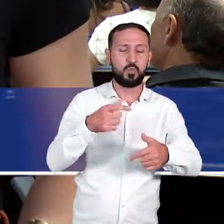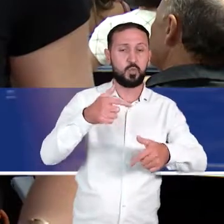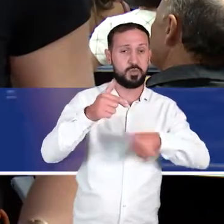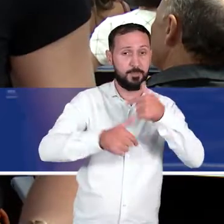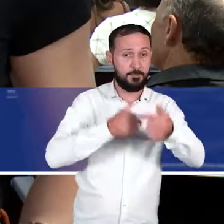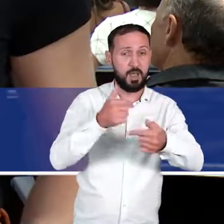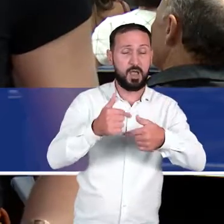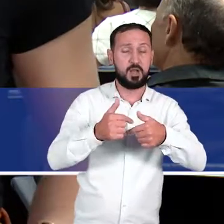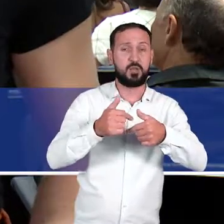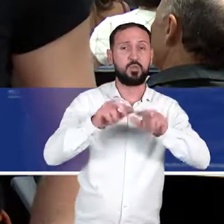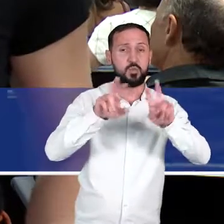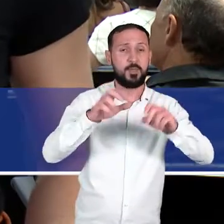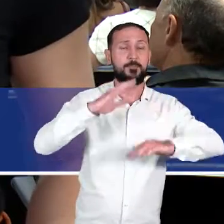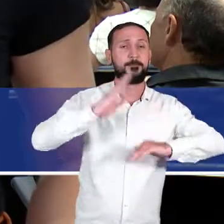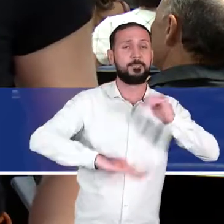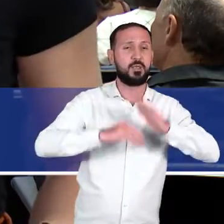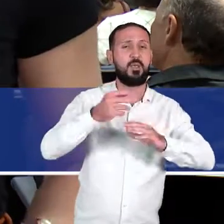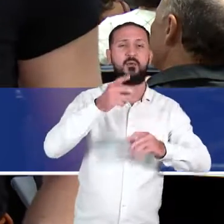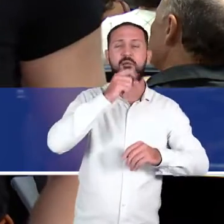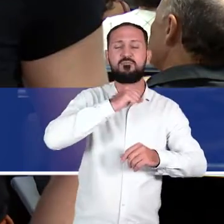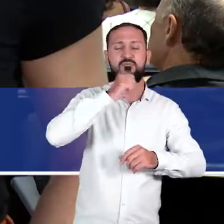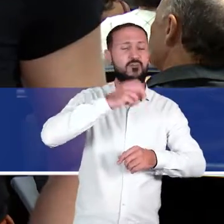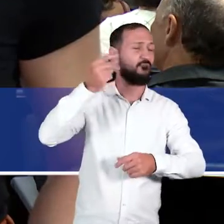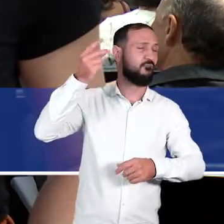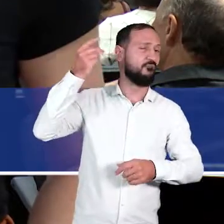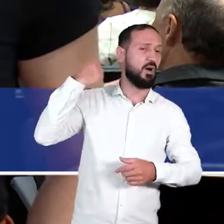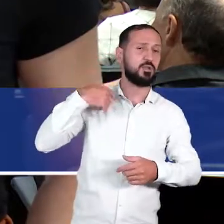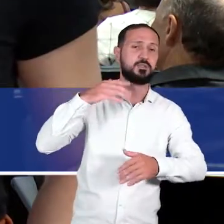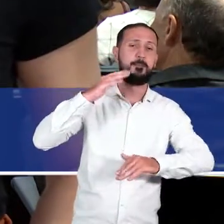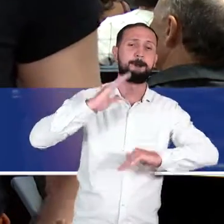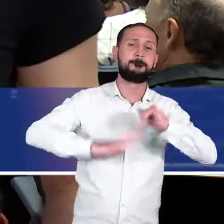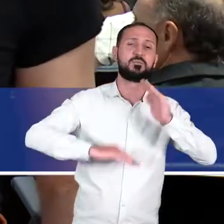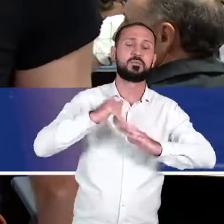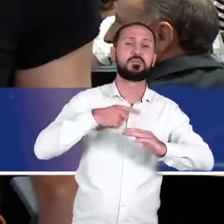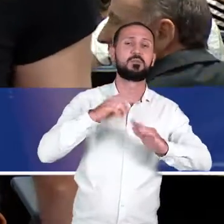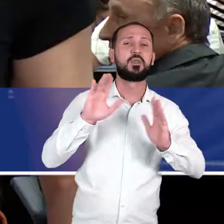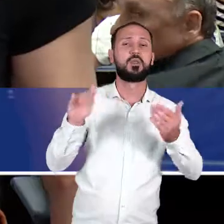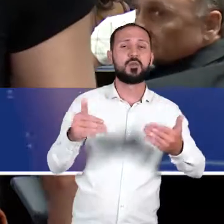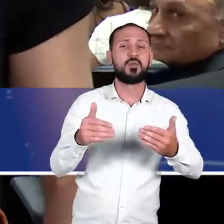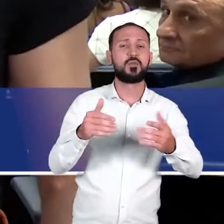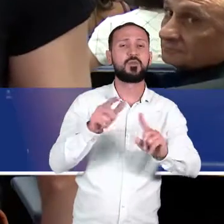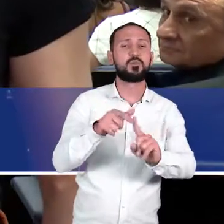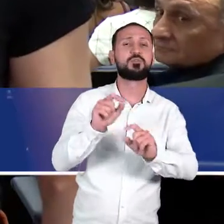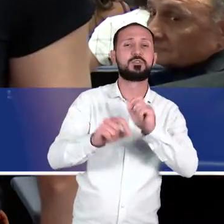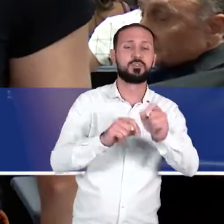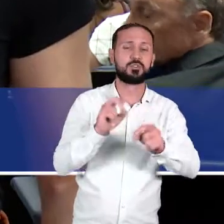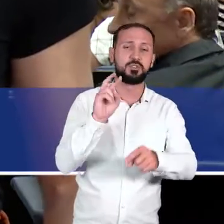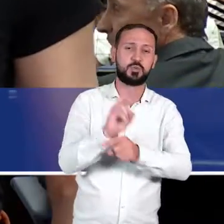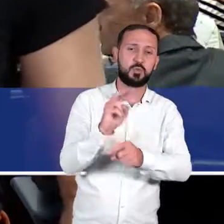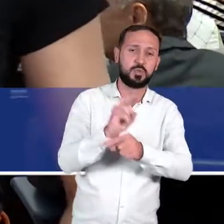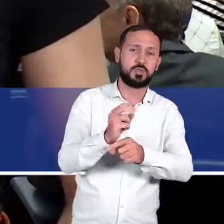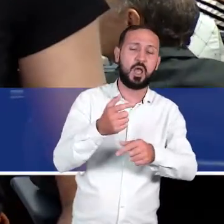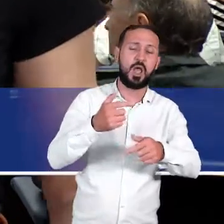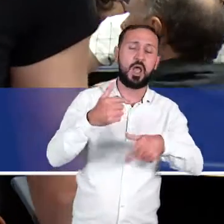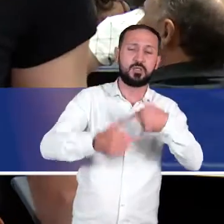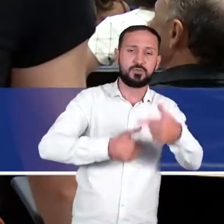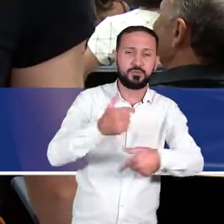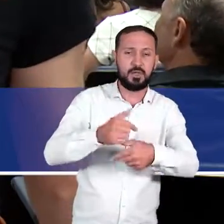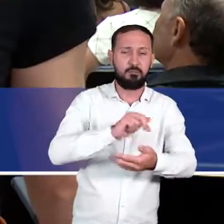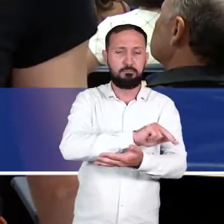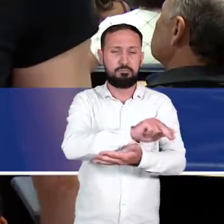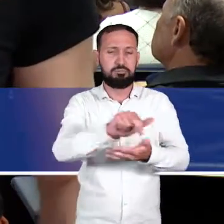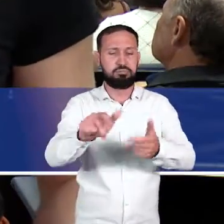de administrador é antigo. Esse profissional tem a missão de dirigir e gerenciar atividades em